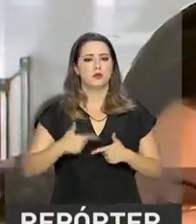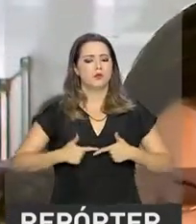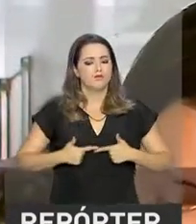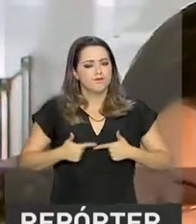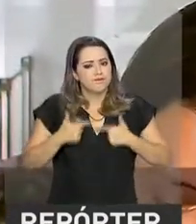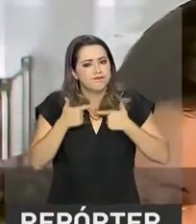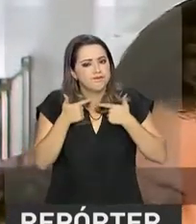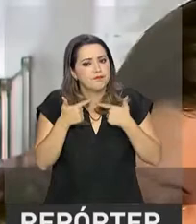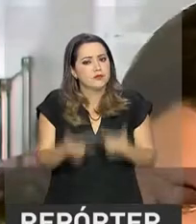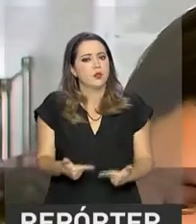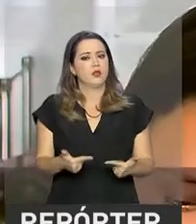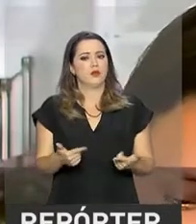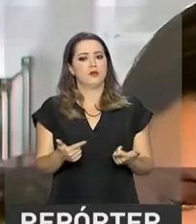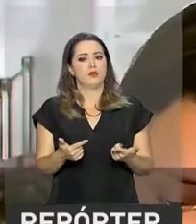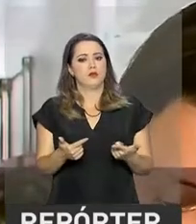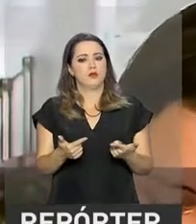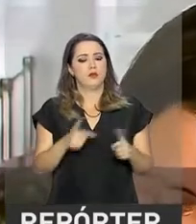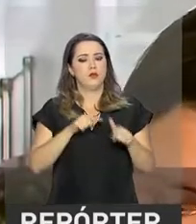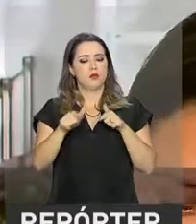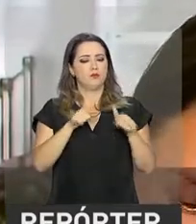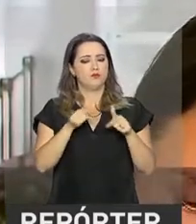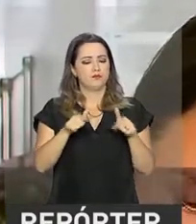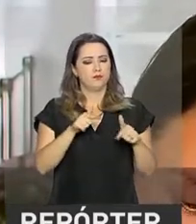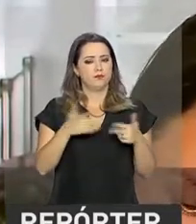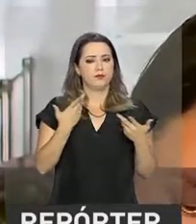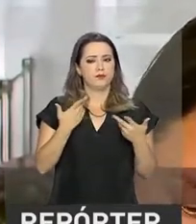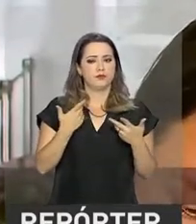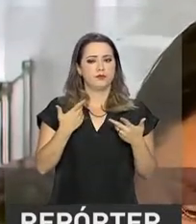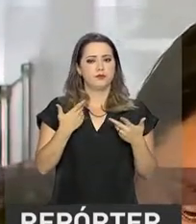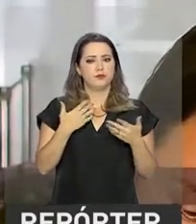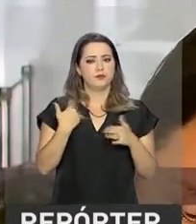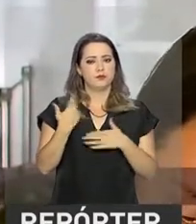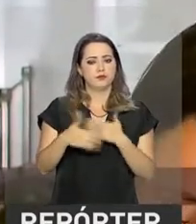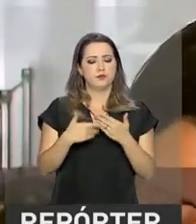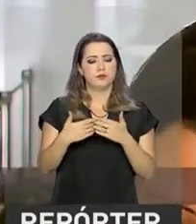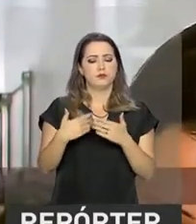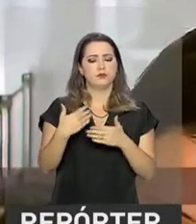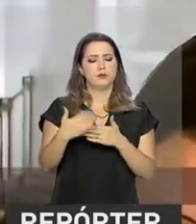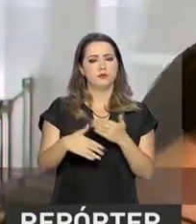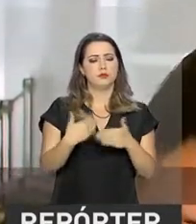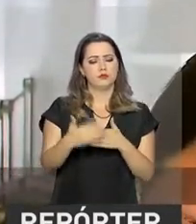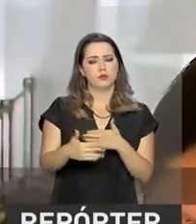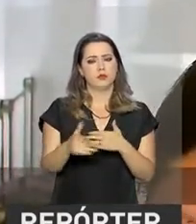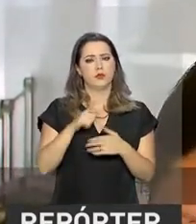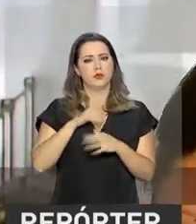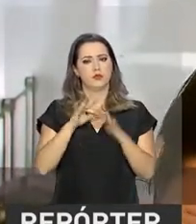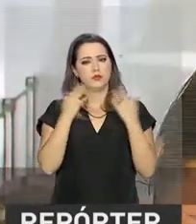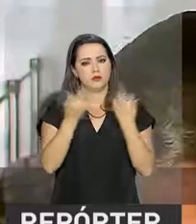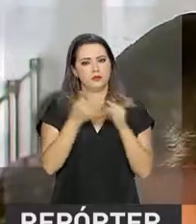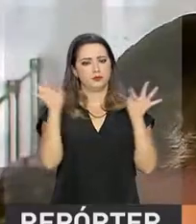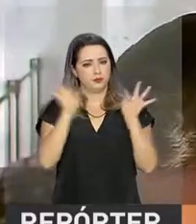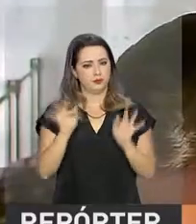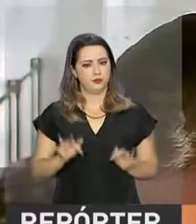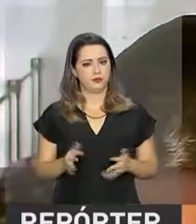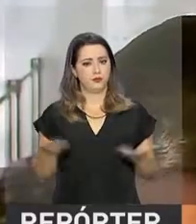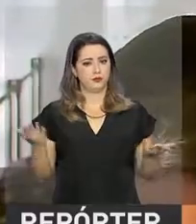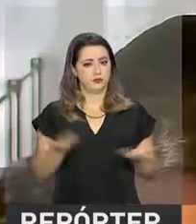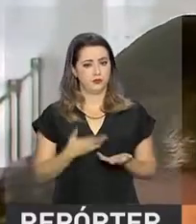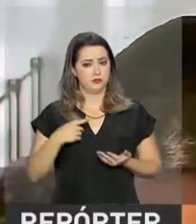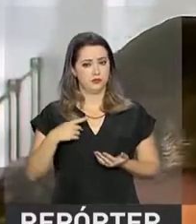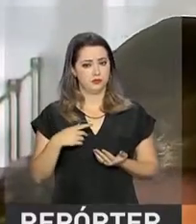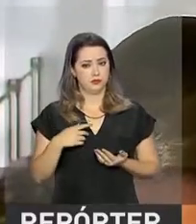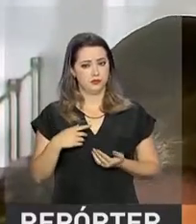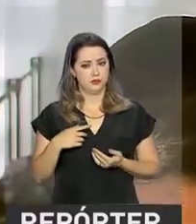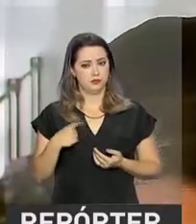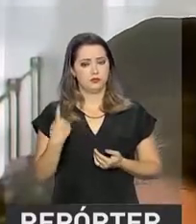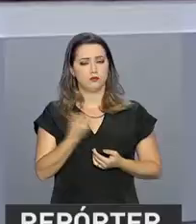para para trabalhar duro para sair adiante e tem na família feliz ea hora de seguir a convenção